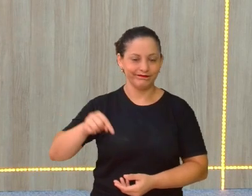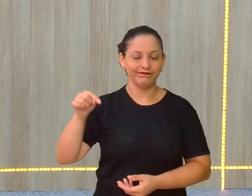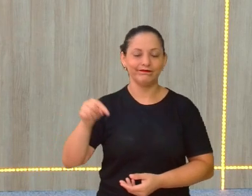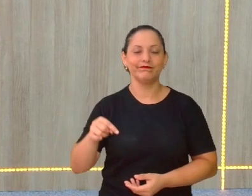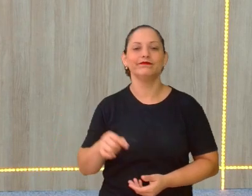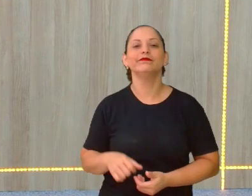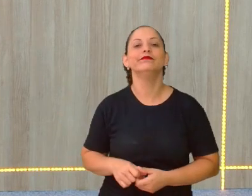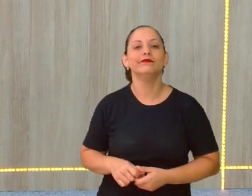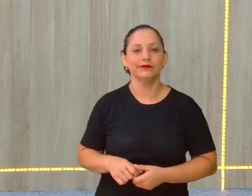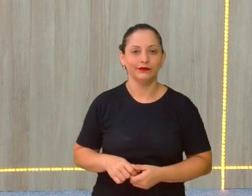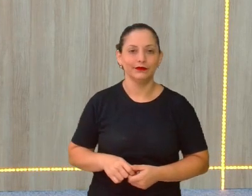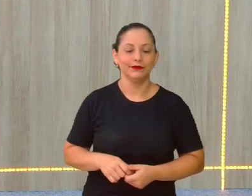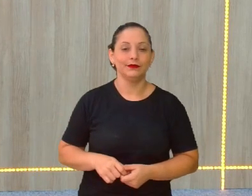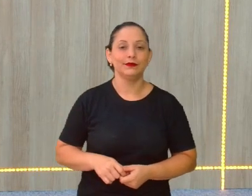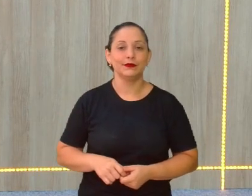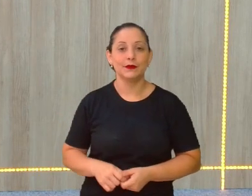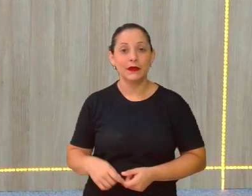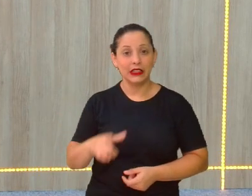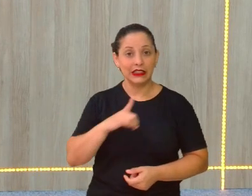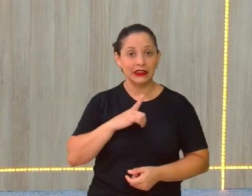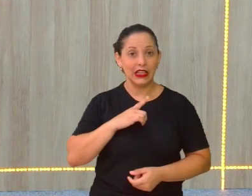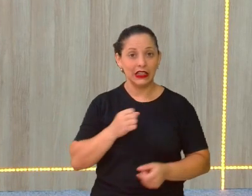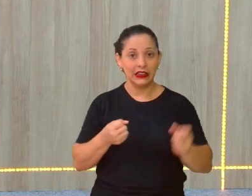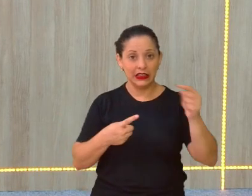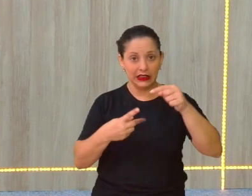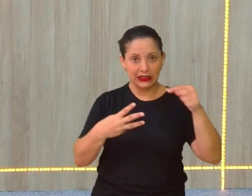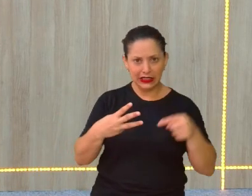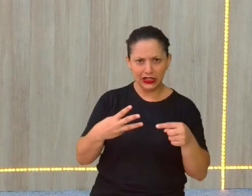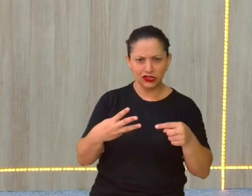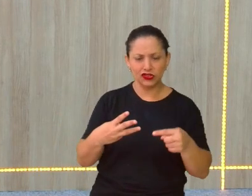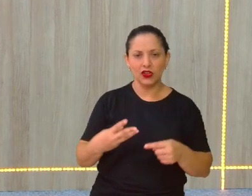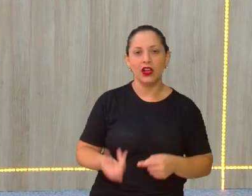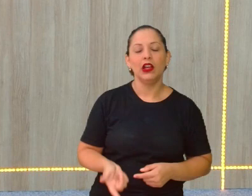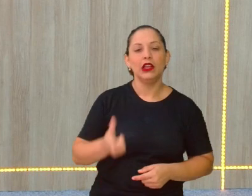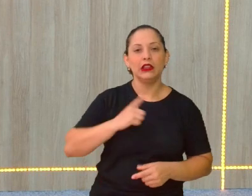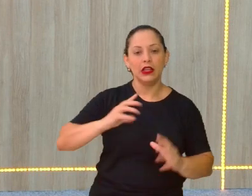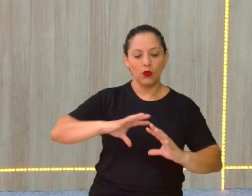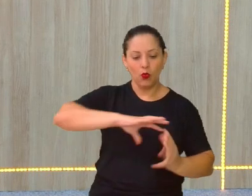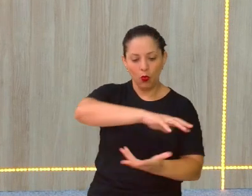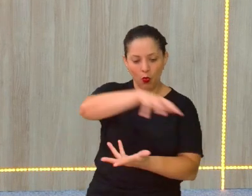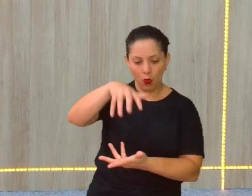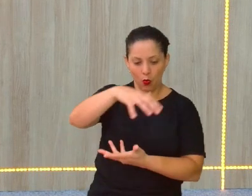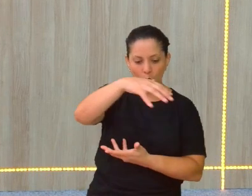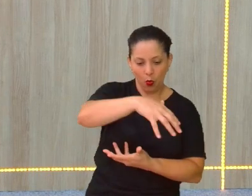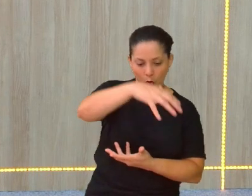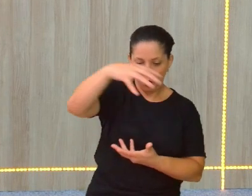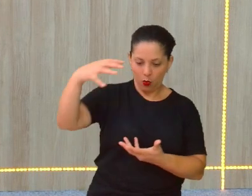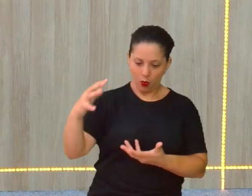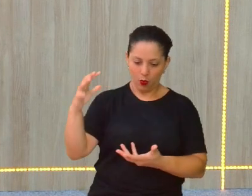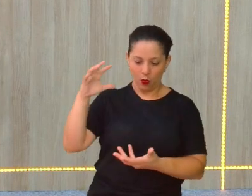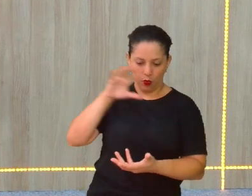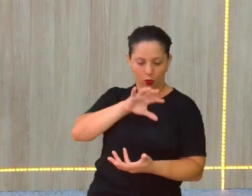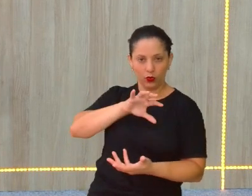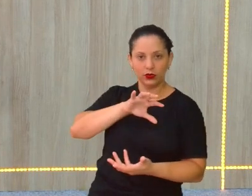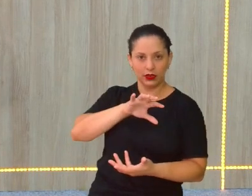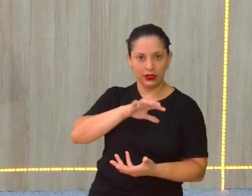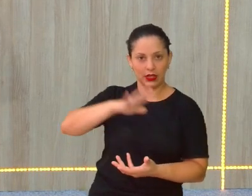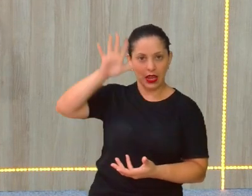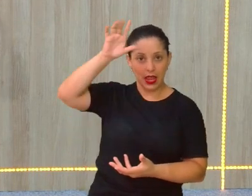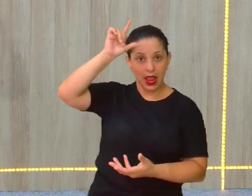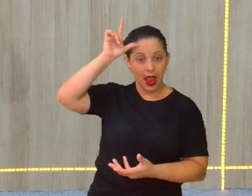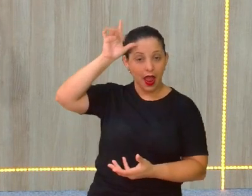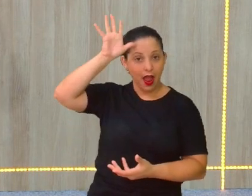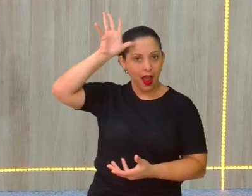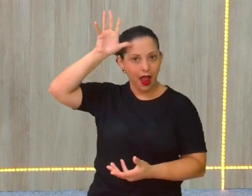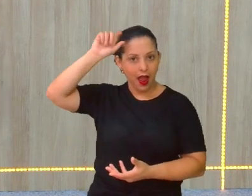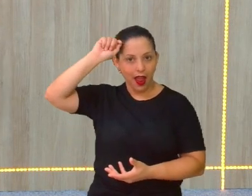que está associado a 3 grandes continentes, né, o continente africano, europeu e asiático. Então Roma expandiu